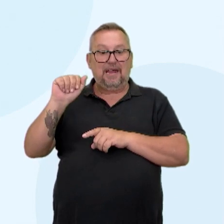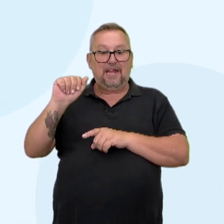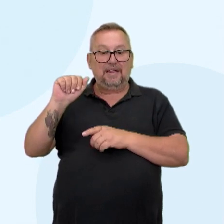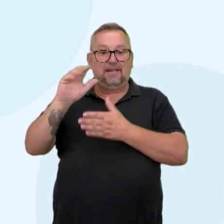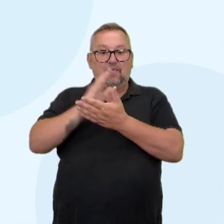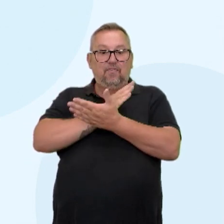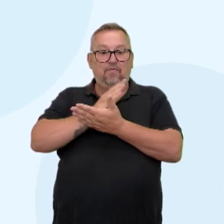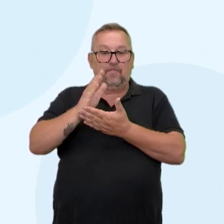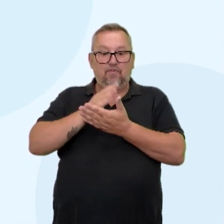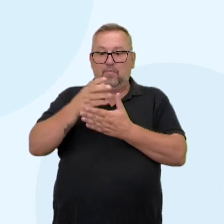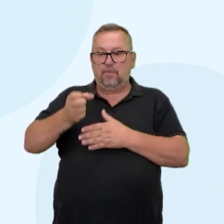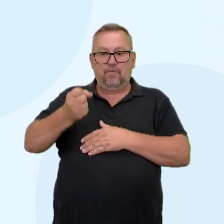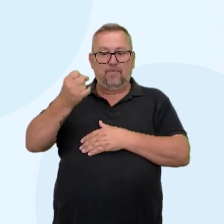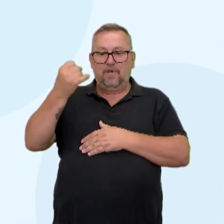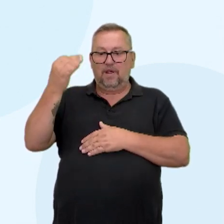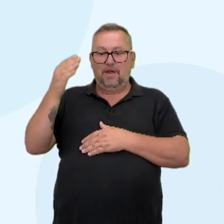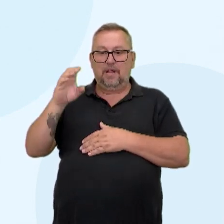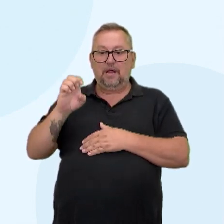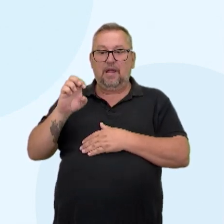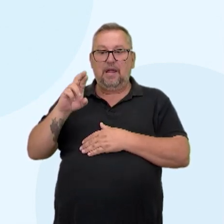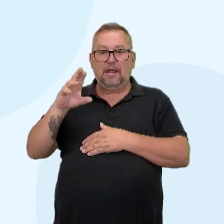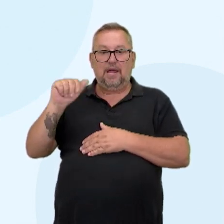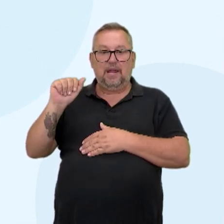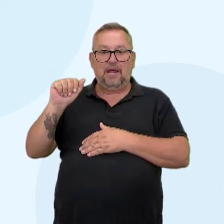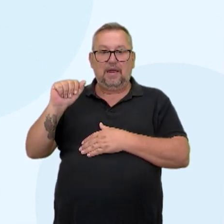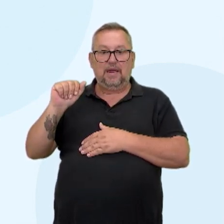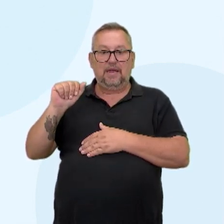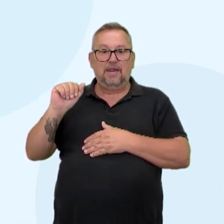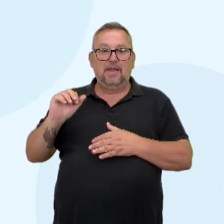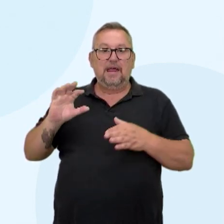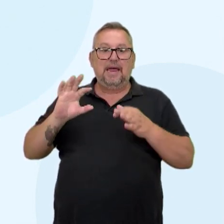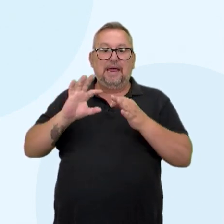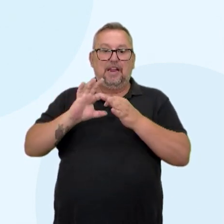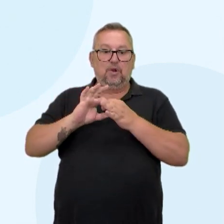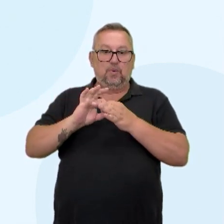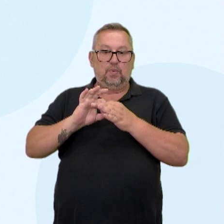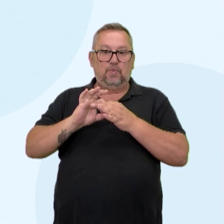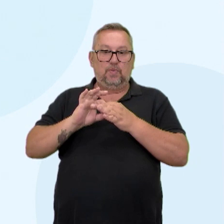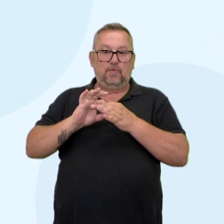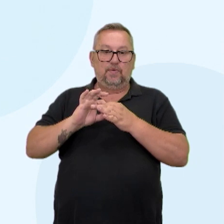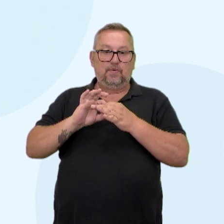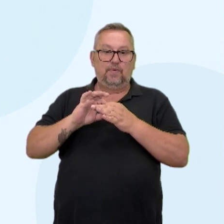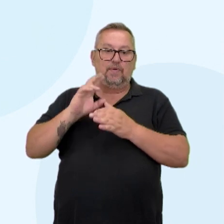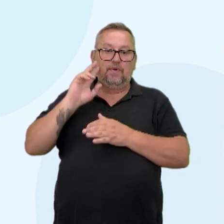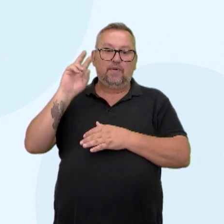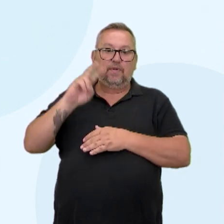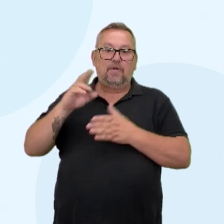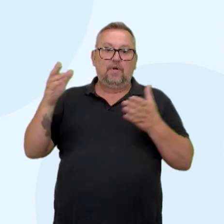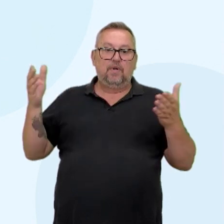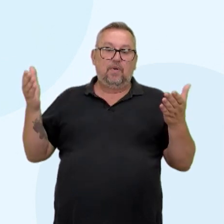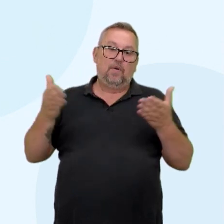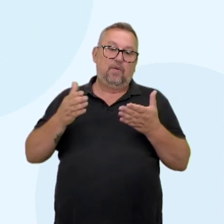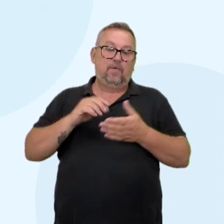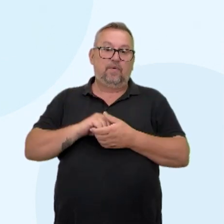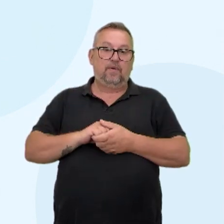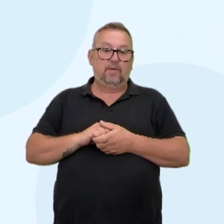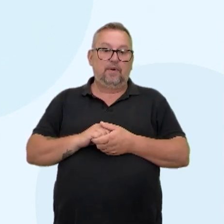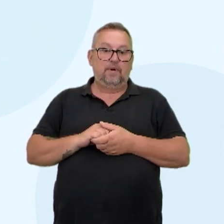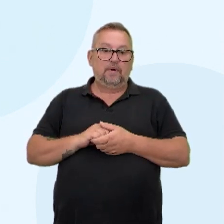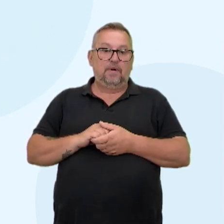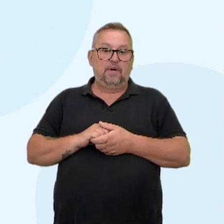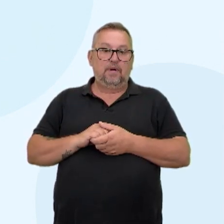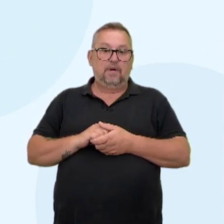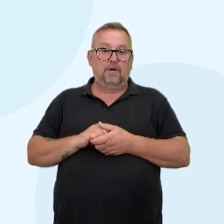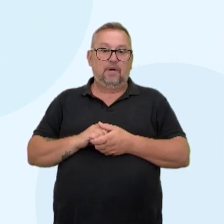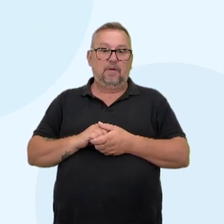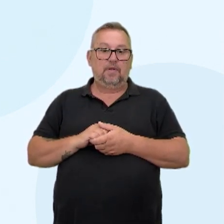aí, né, por éon, né? No caso aí nós vamos dar ênfase hoje e vamos ver aí as eras,